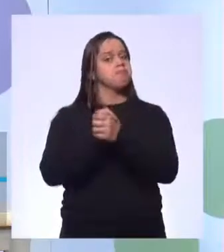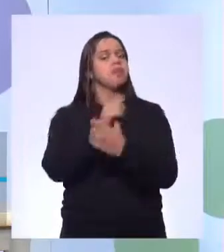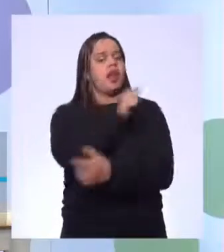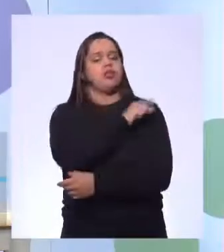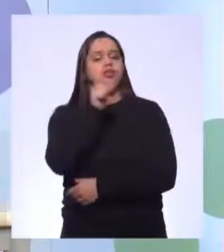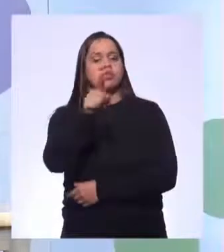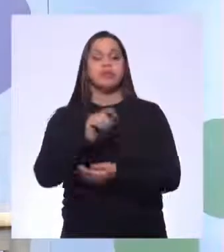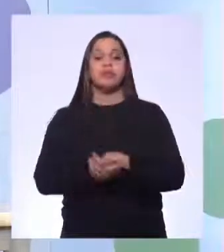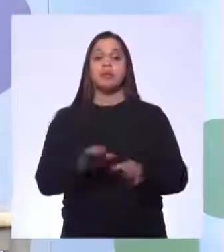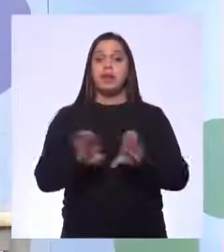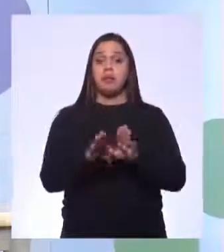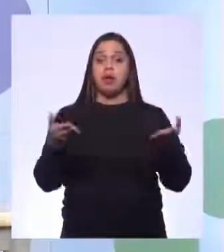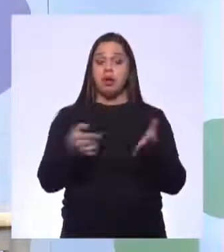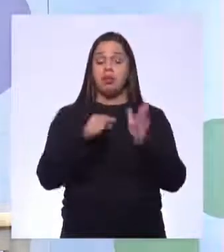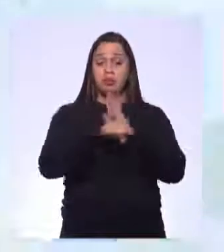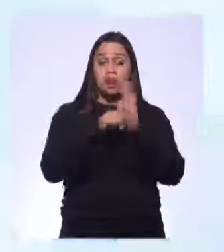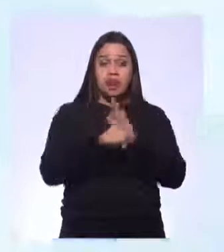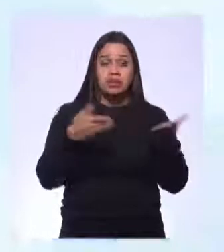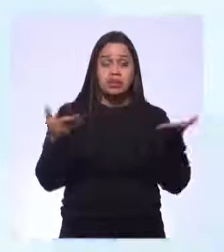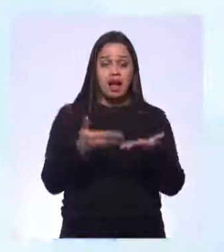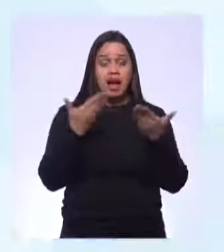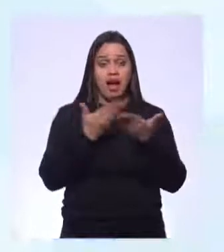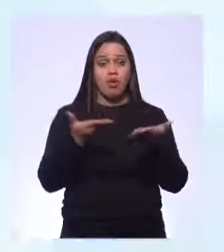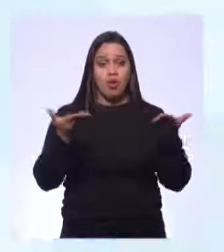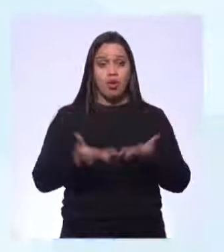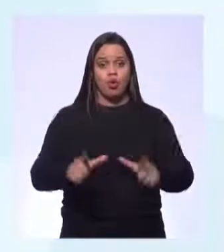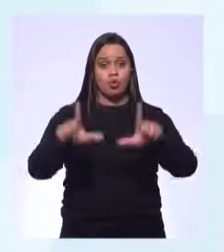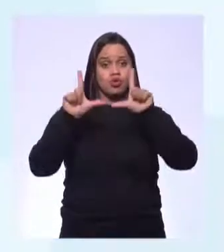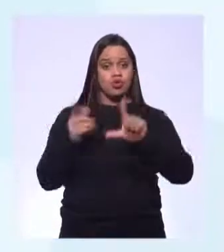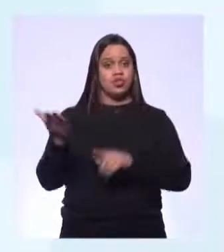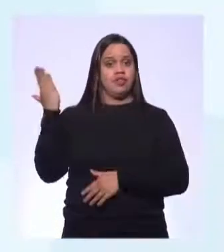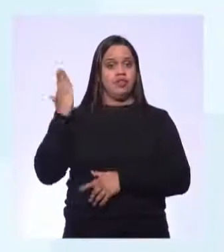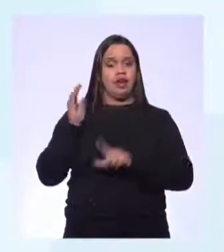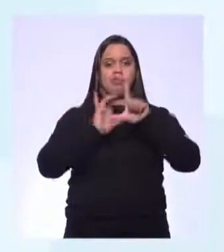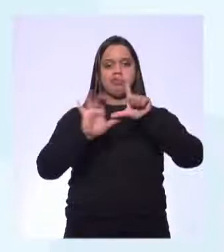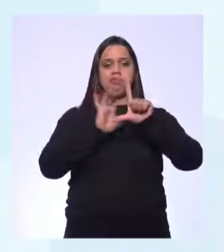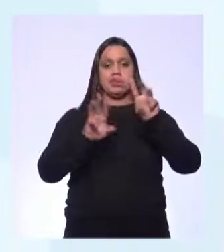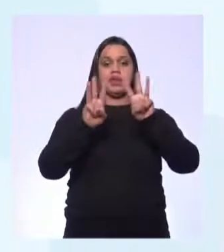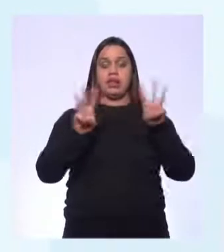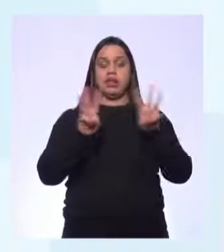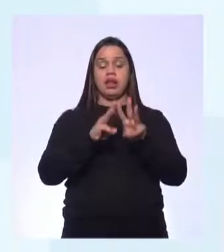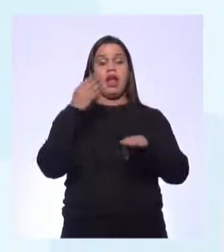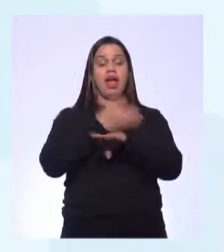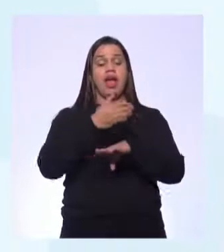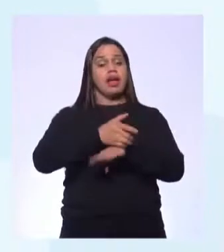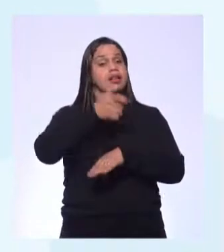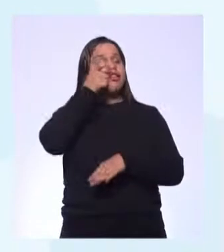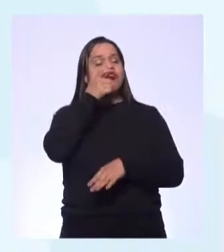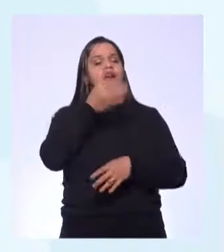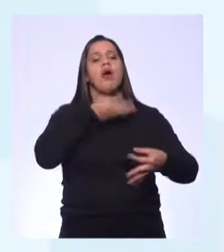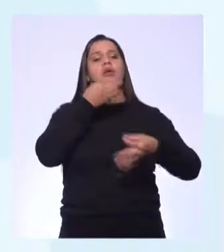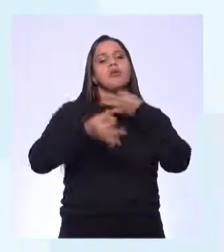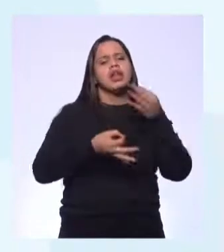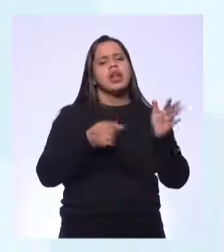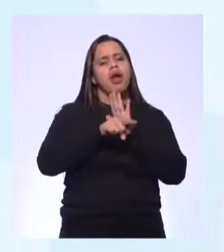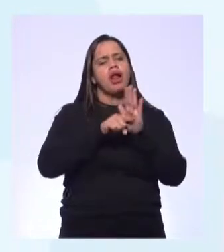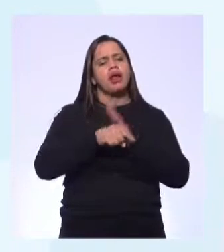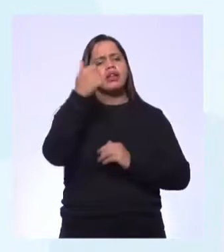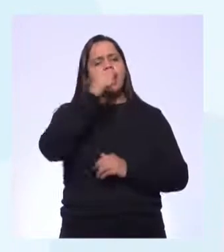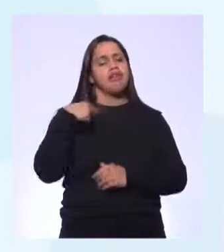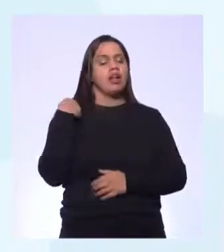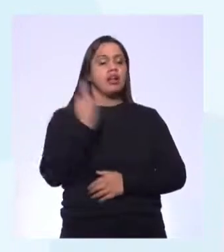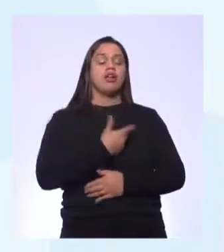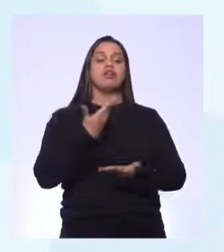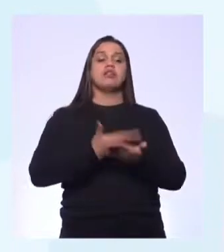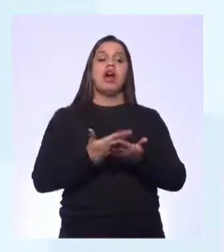pode aí analisar a aula de hoje, colocar aí suas impressões, ok? Faça uma análise aí